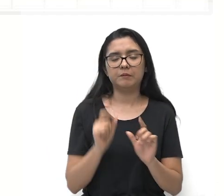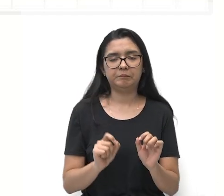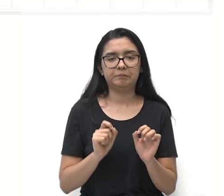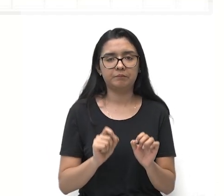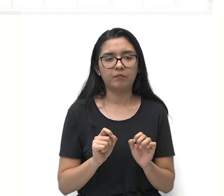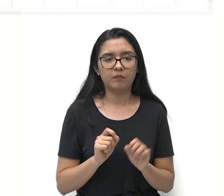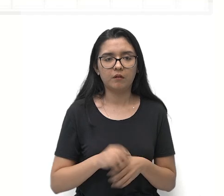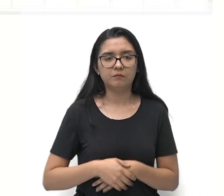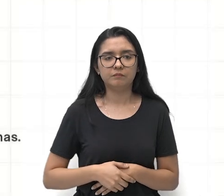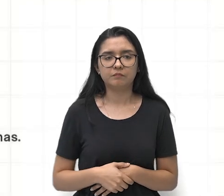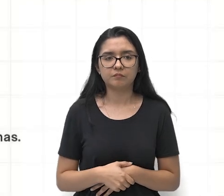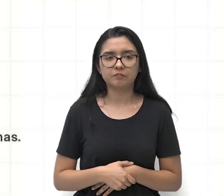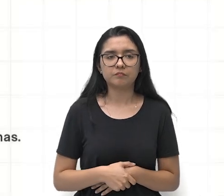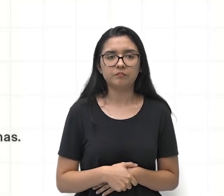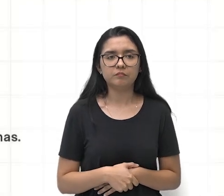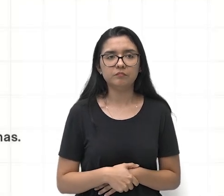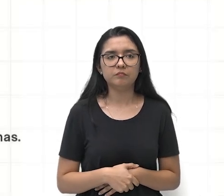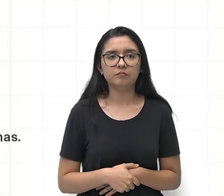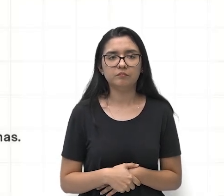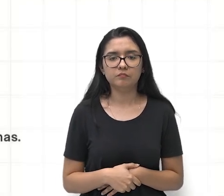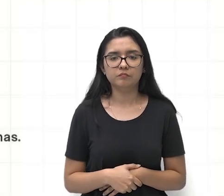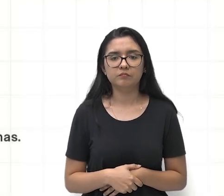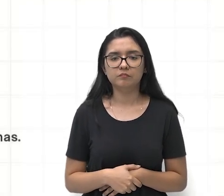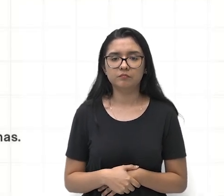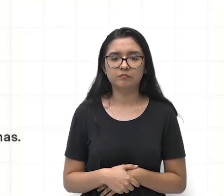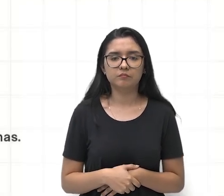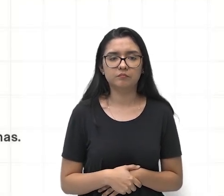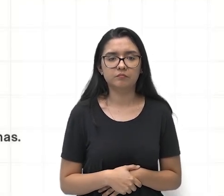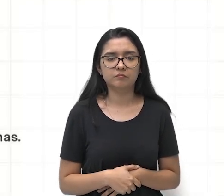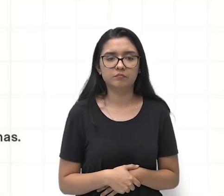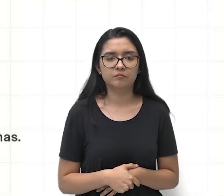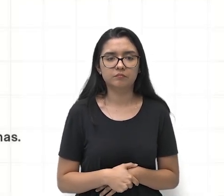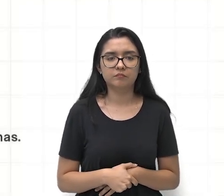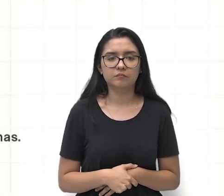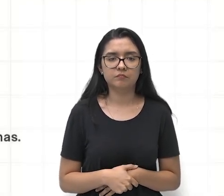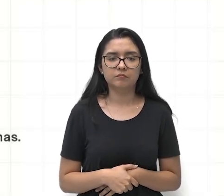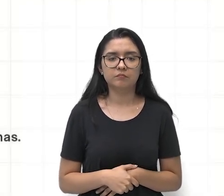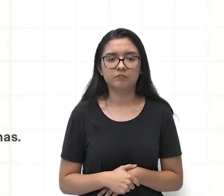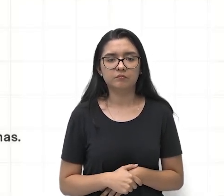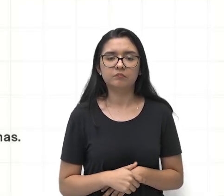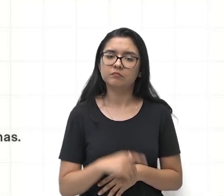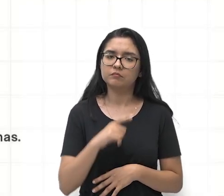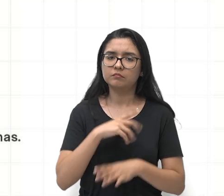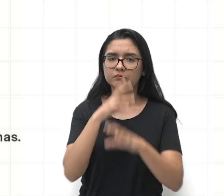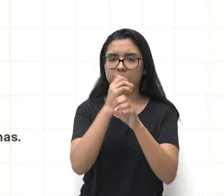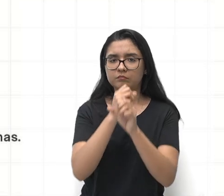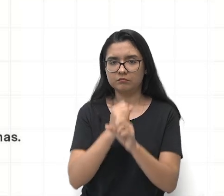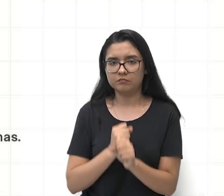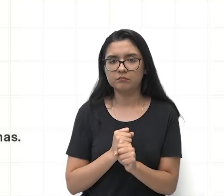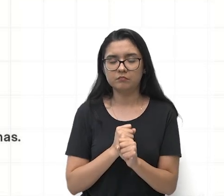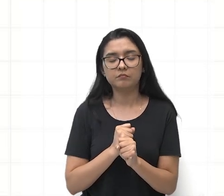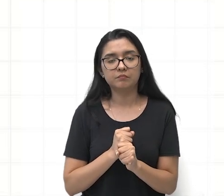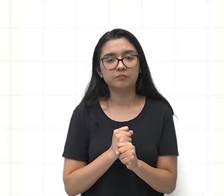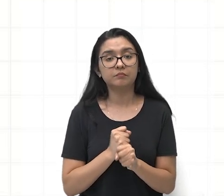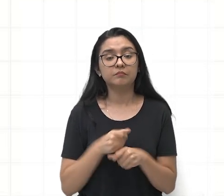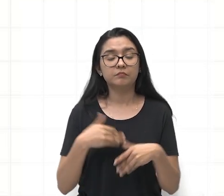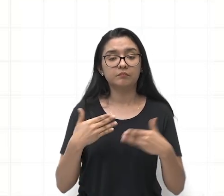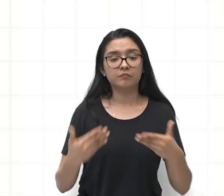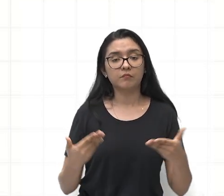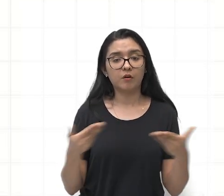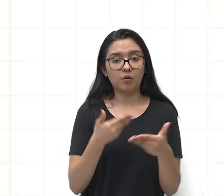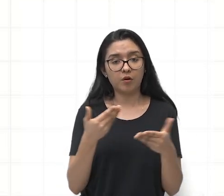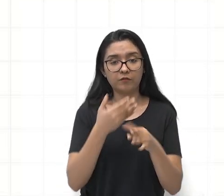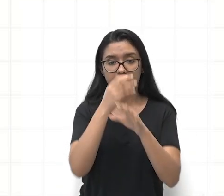você esteja, né, desenvolvendo a questão aqui, né, em sala de aula, é a nossa situação. Aí vamos aqui